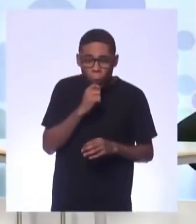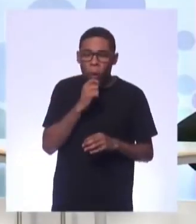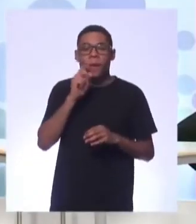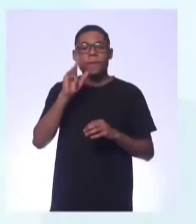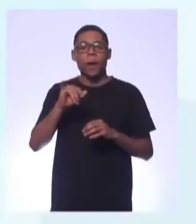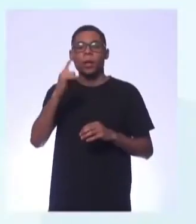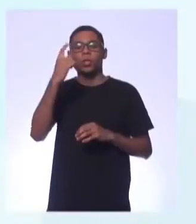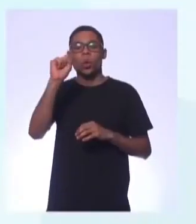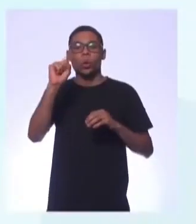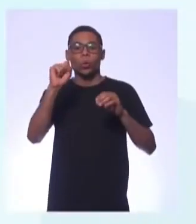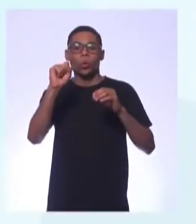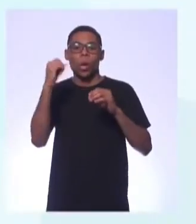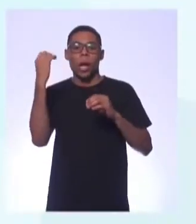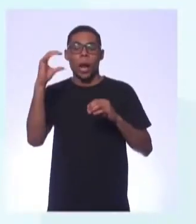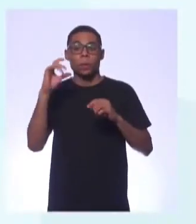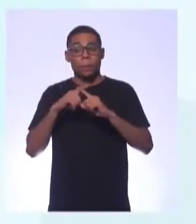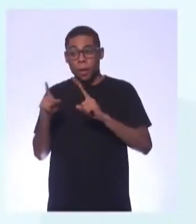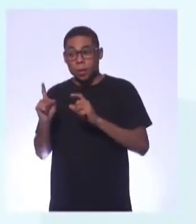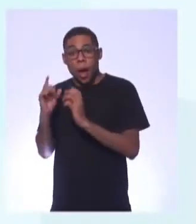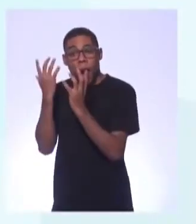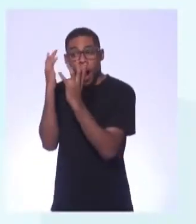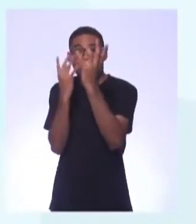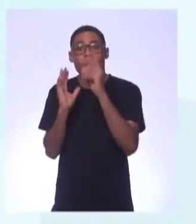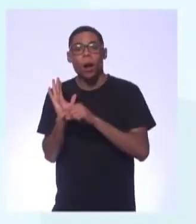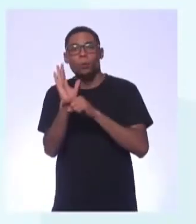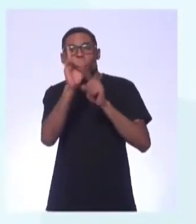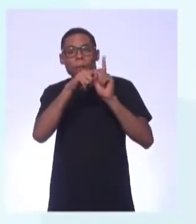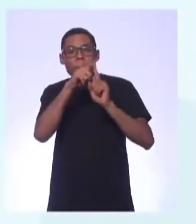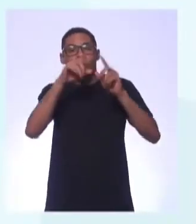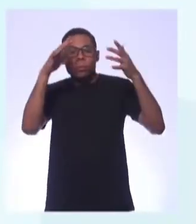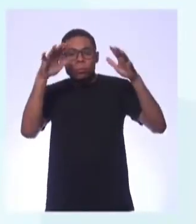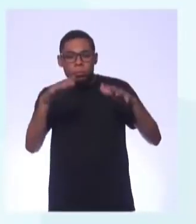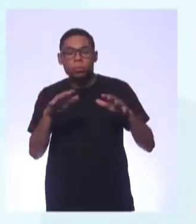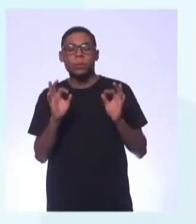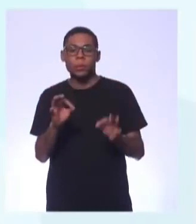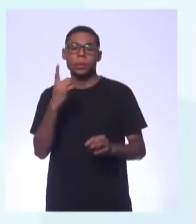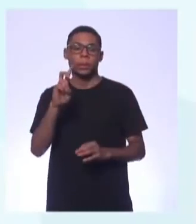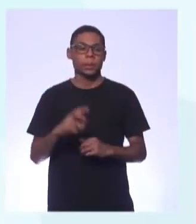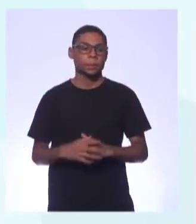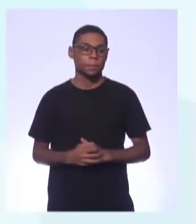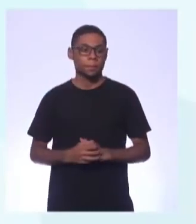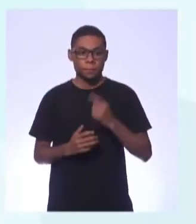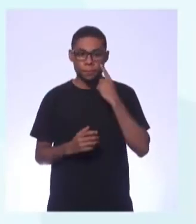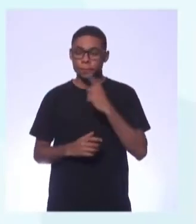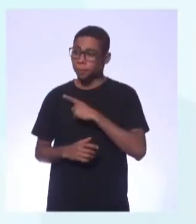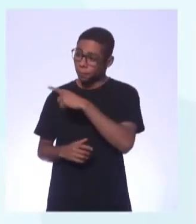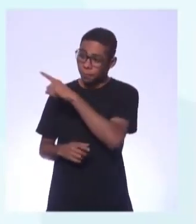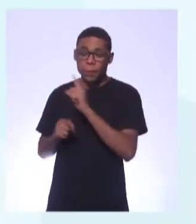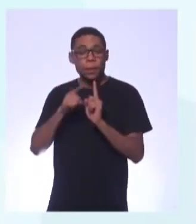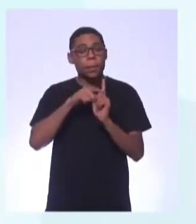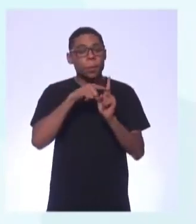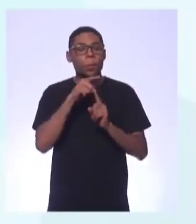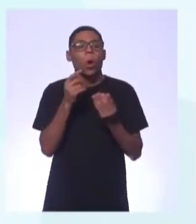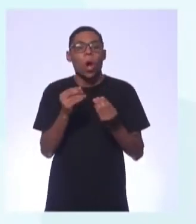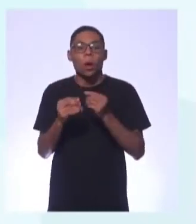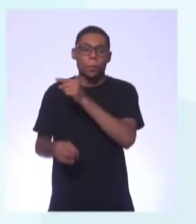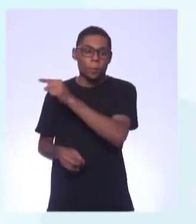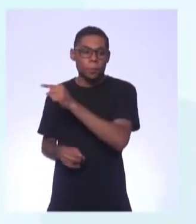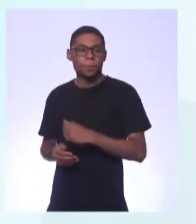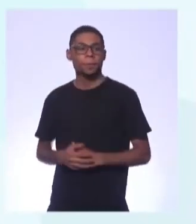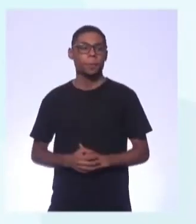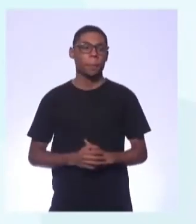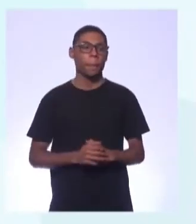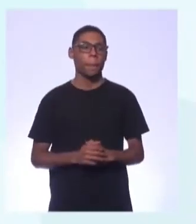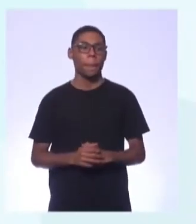dispositivo. Um dos dispositivos que mede que serve para medir temperatura. E aqui tem uns esqueminha, né? Como é que seria um termômetro, tá? O capilar, o